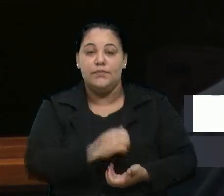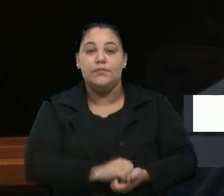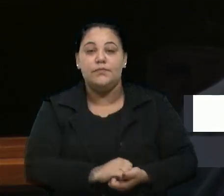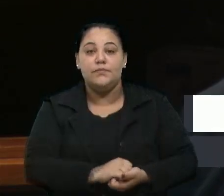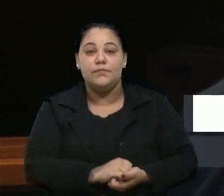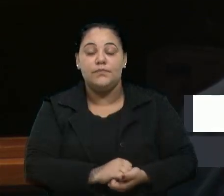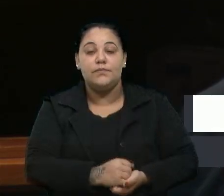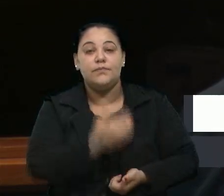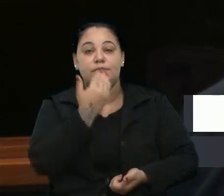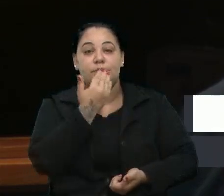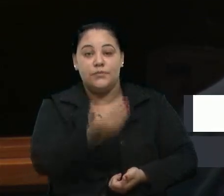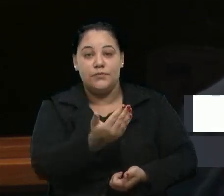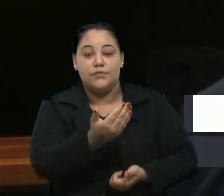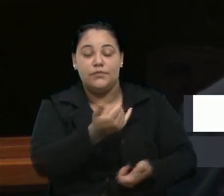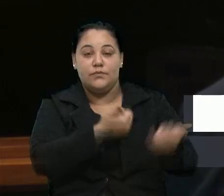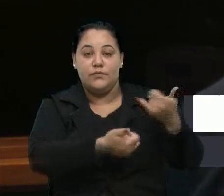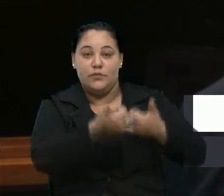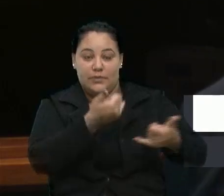pedido de